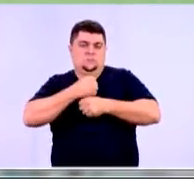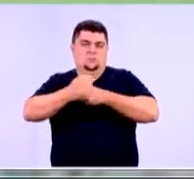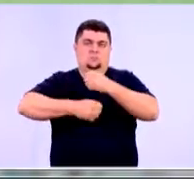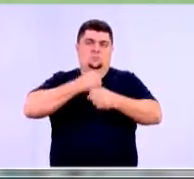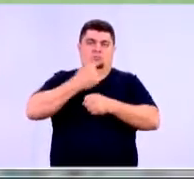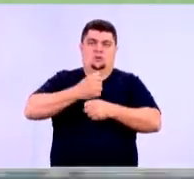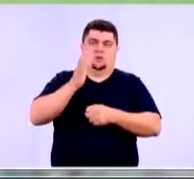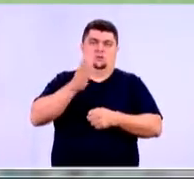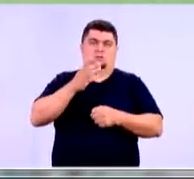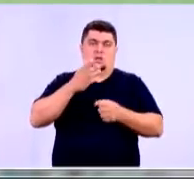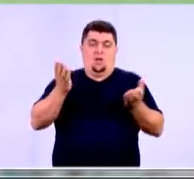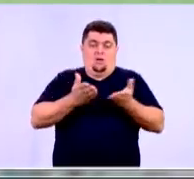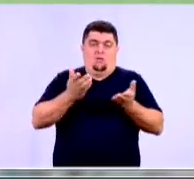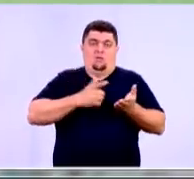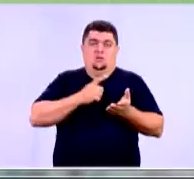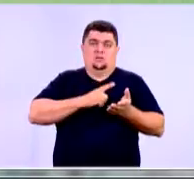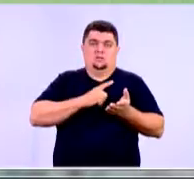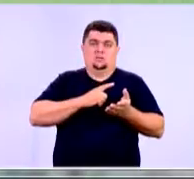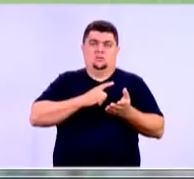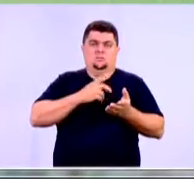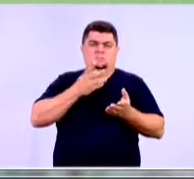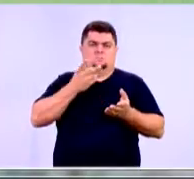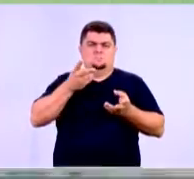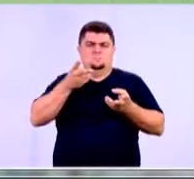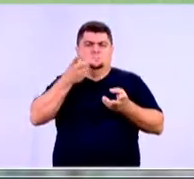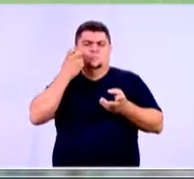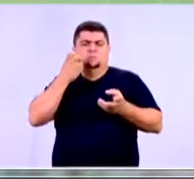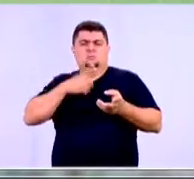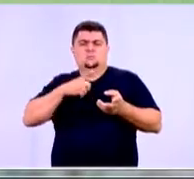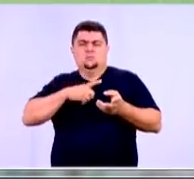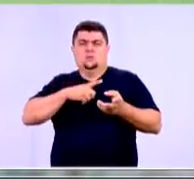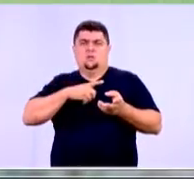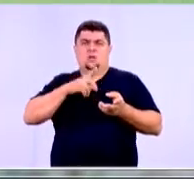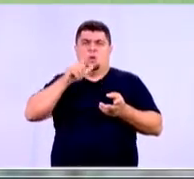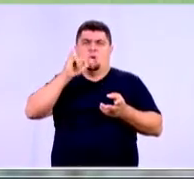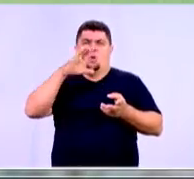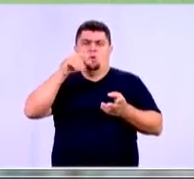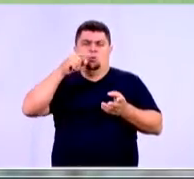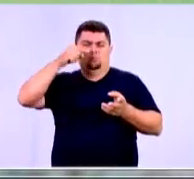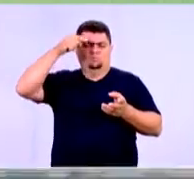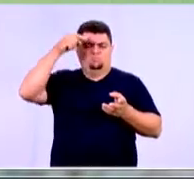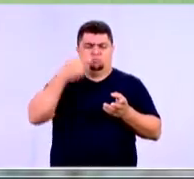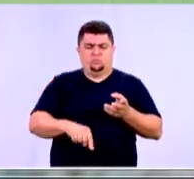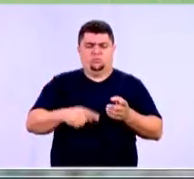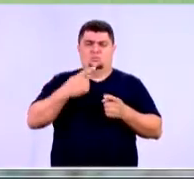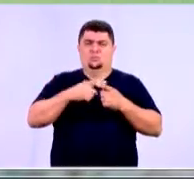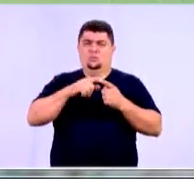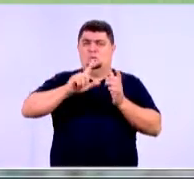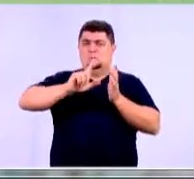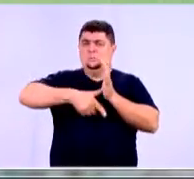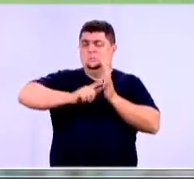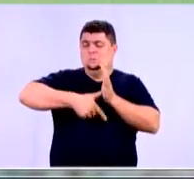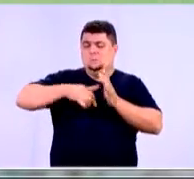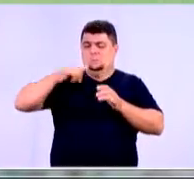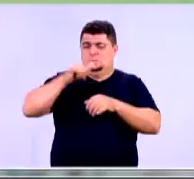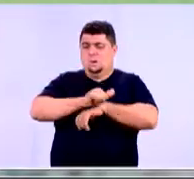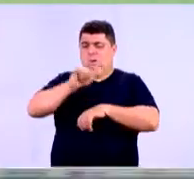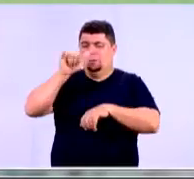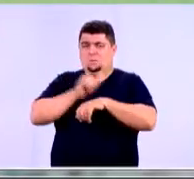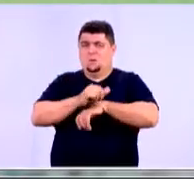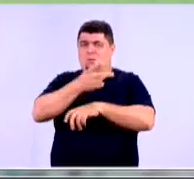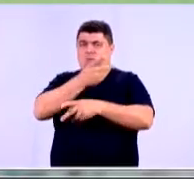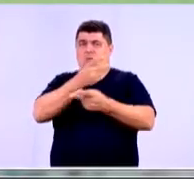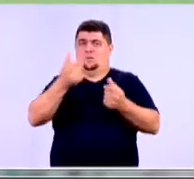atualmente está percebendo uma queda na sua margem de lucro por causa da taxa de inadimplência, que está em 10% e